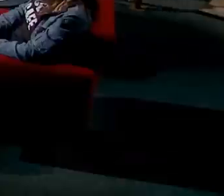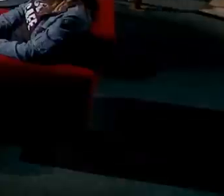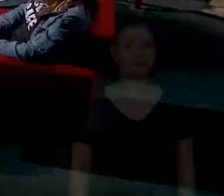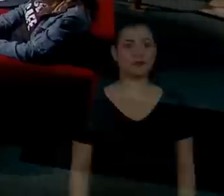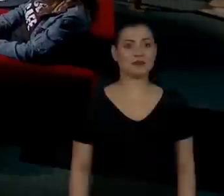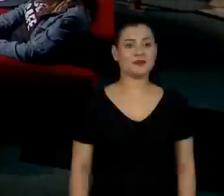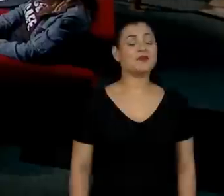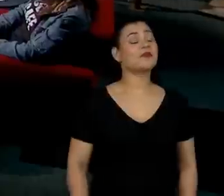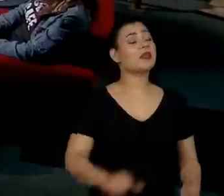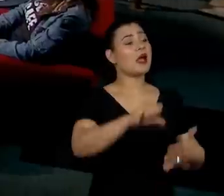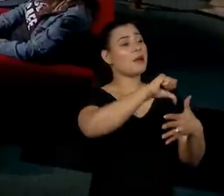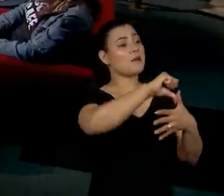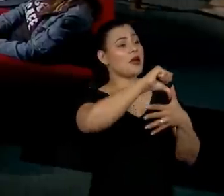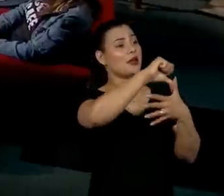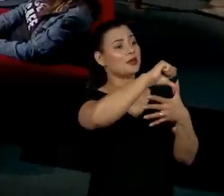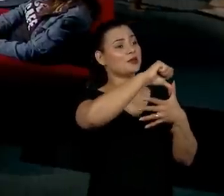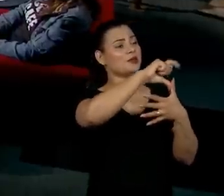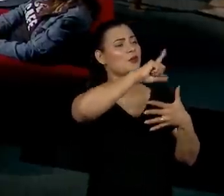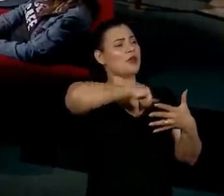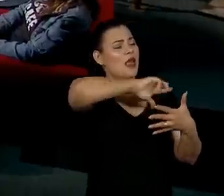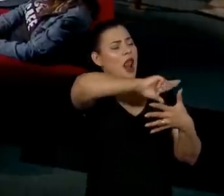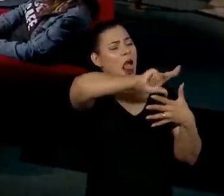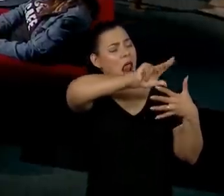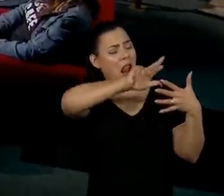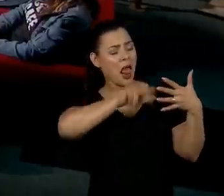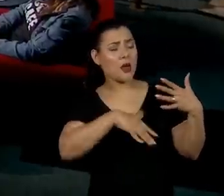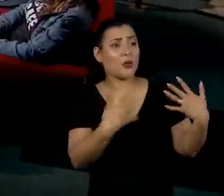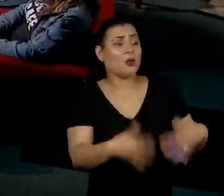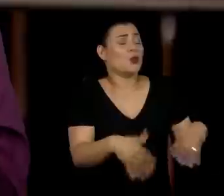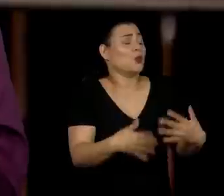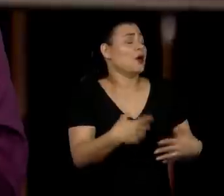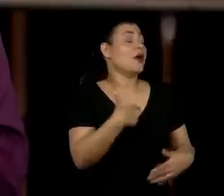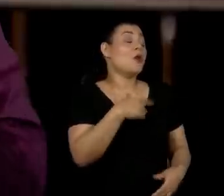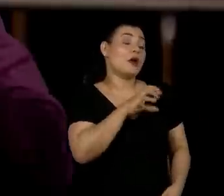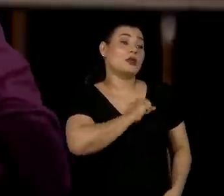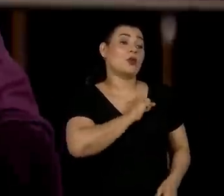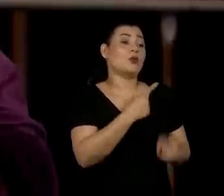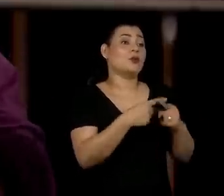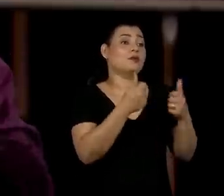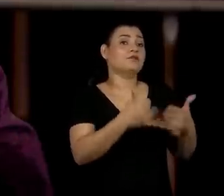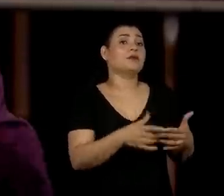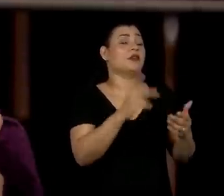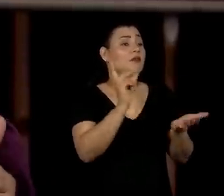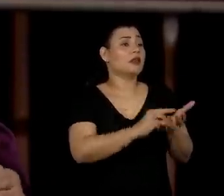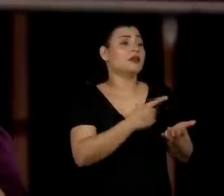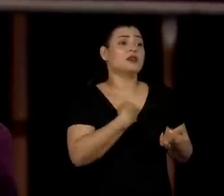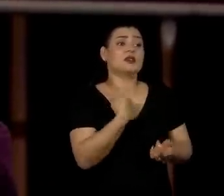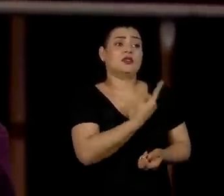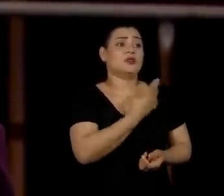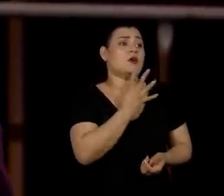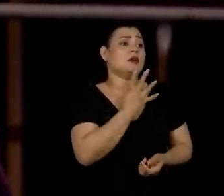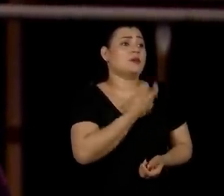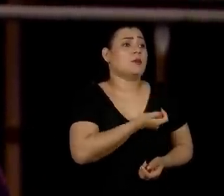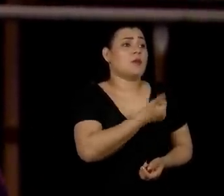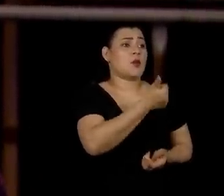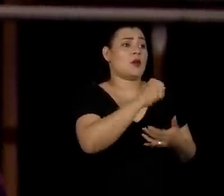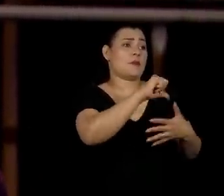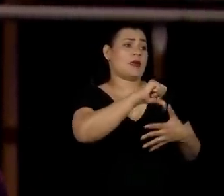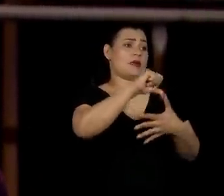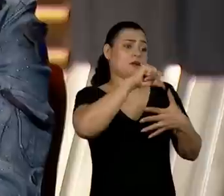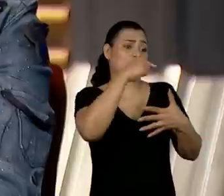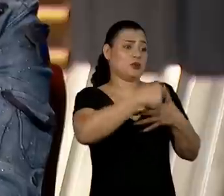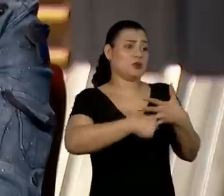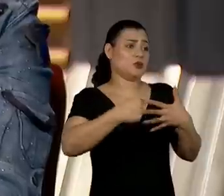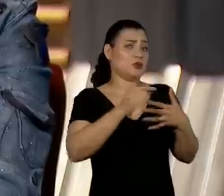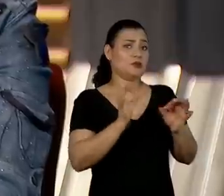América do Sul é um universo e eu gosto de falar porque a gente conhece muito pouco no Brasil sobre a América do Sul